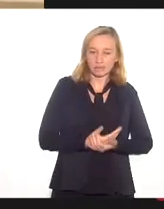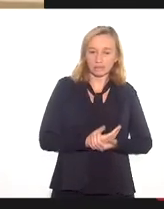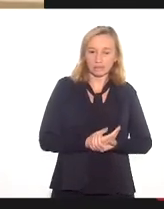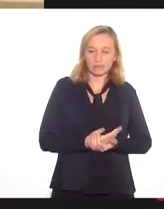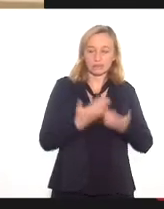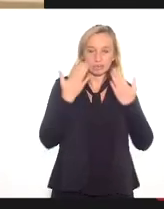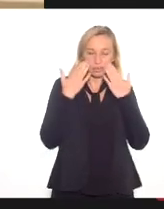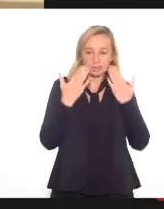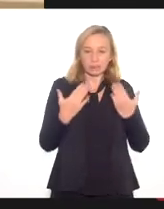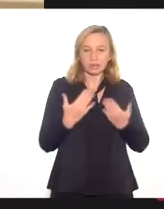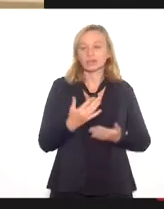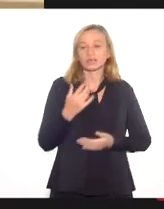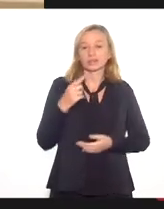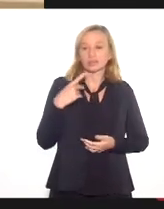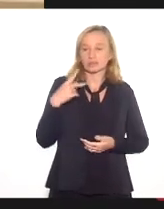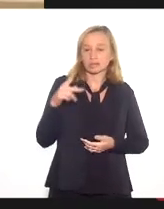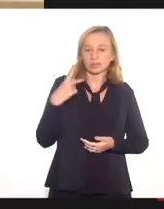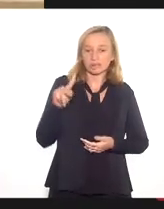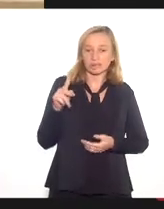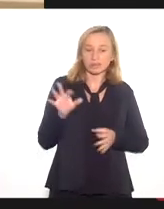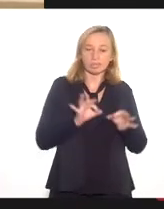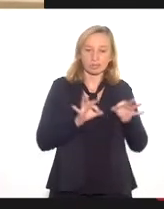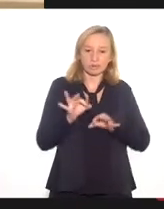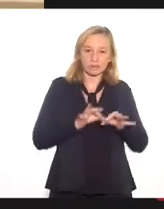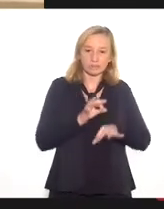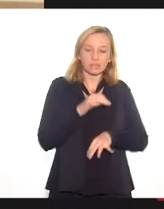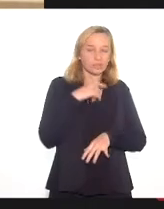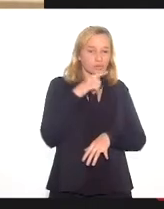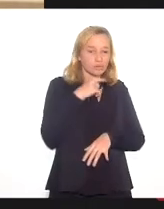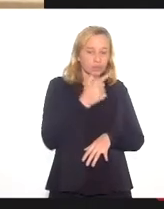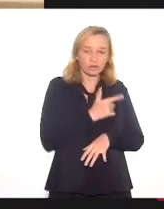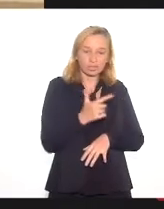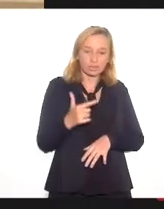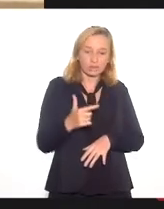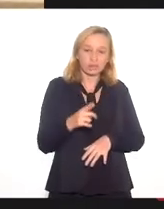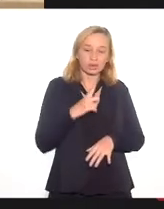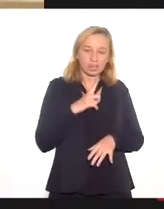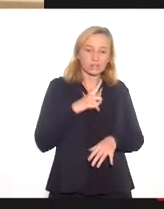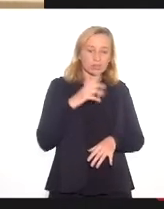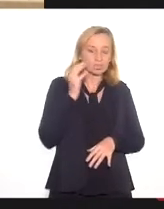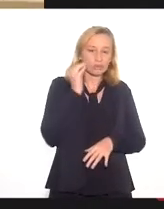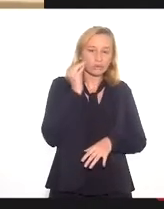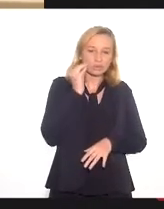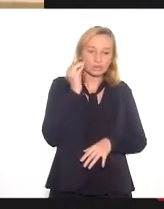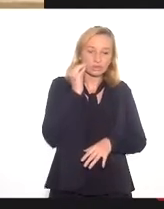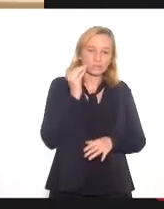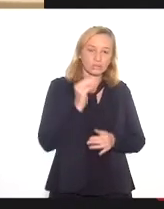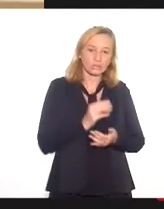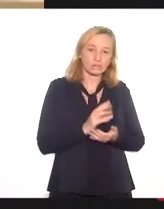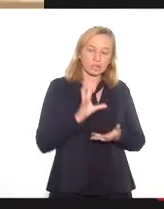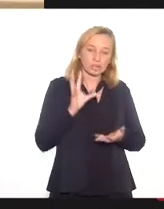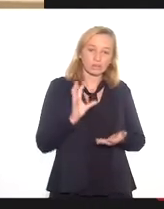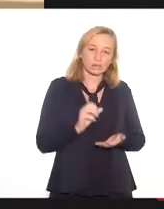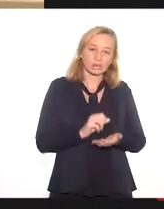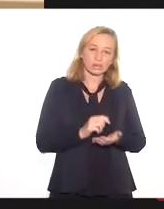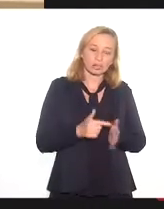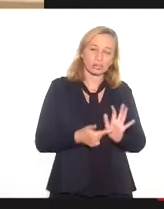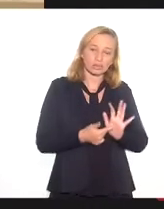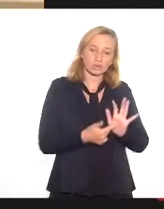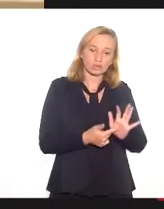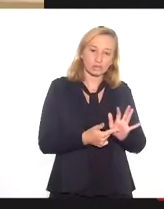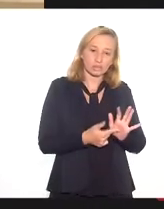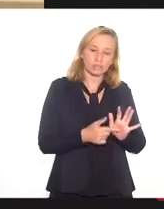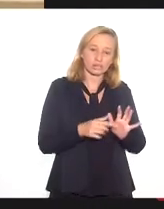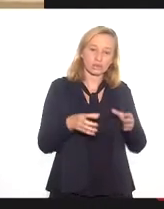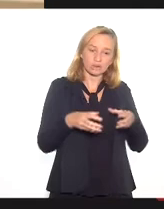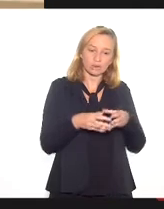apresentação feita porque, sem dúvida nenhuma, teremos aí a oportunidade de adentrarmos a partir dessa